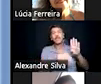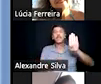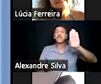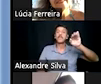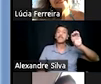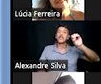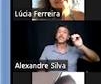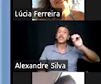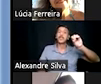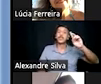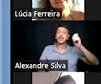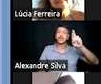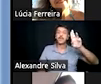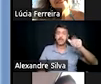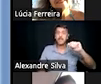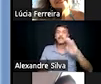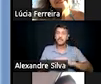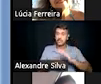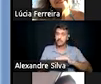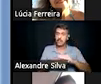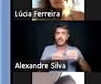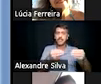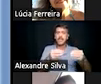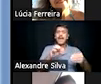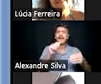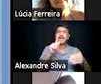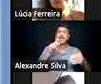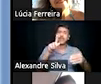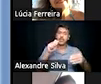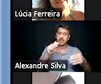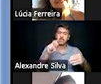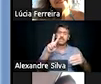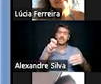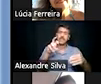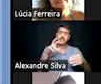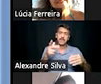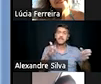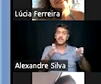construído por algas vermelhas, por rodófitas do Cretáceo.